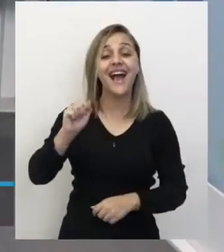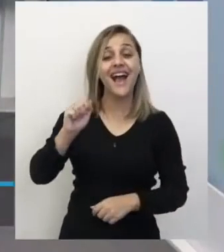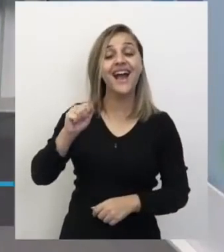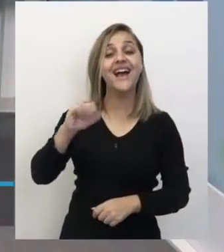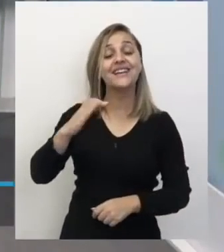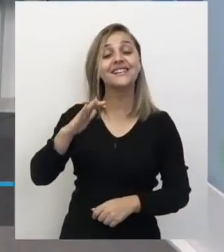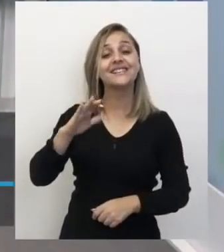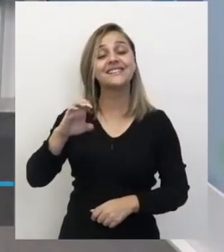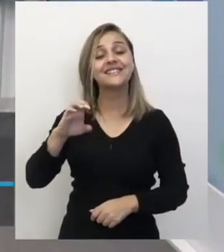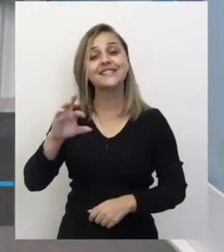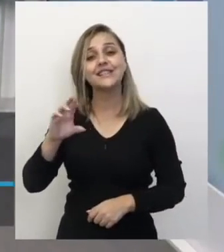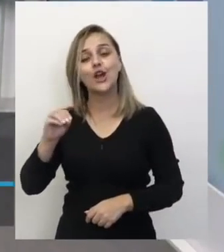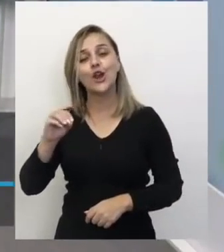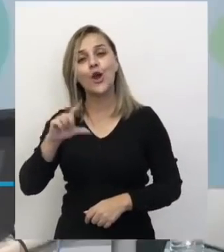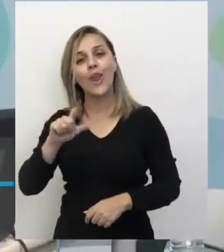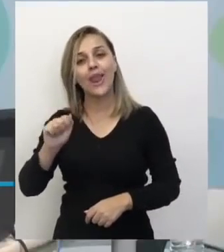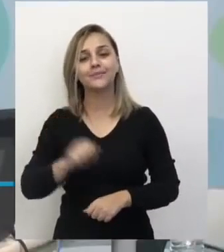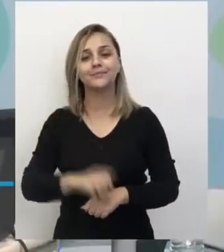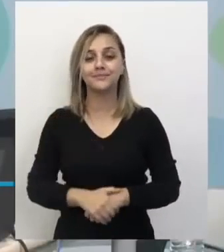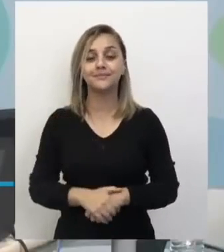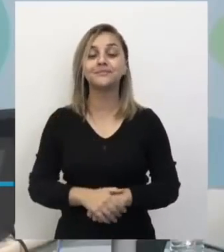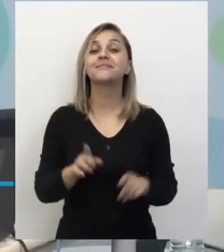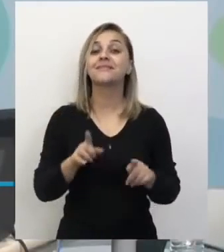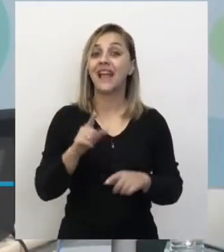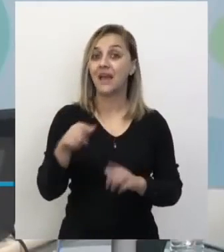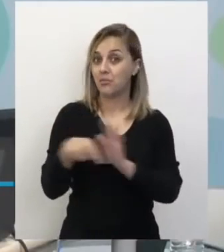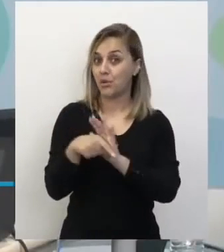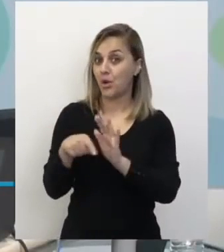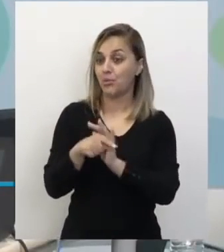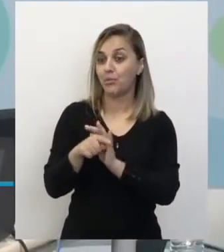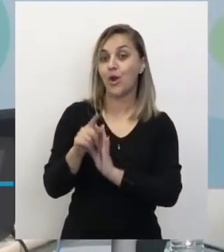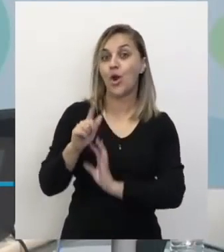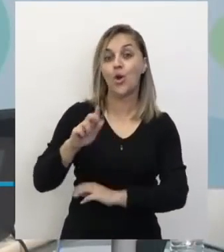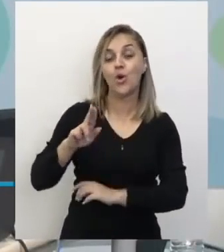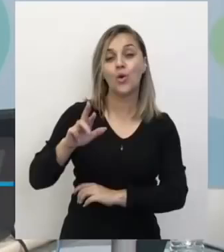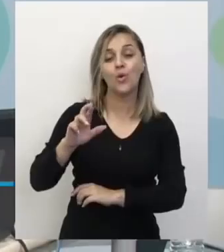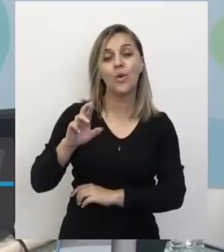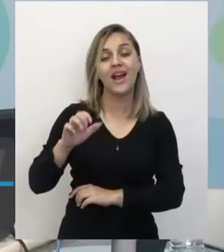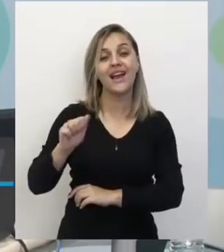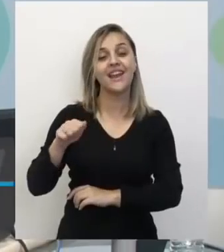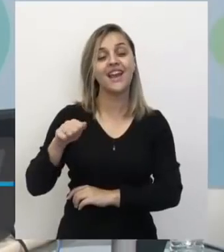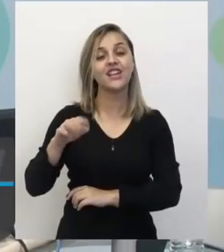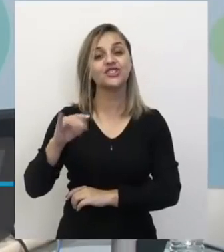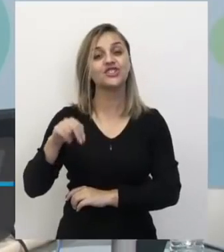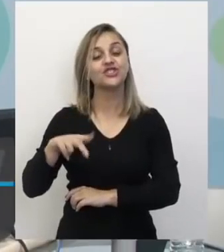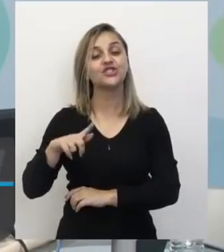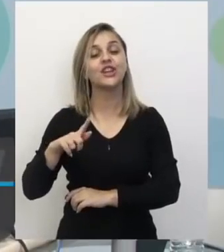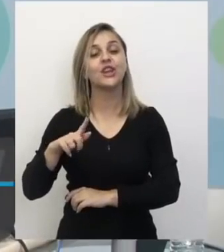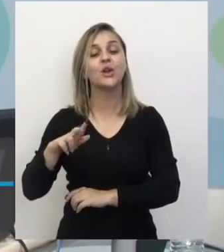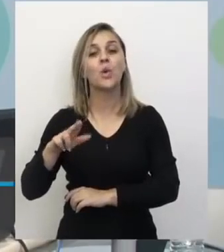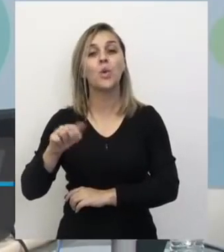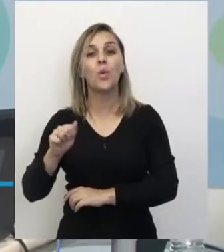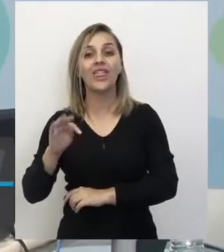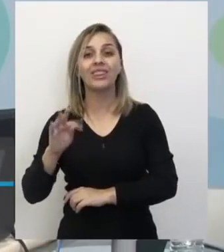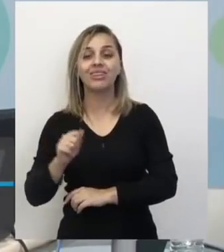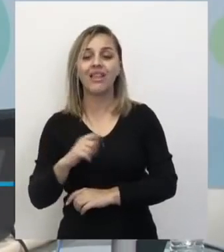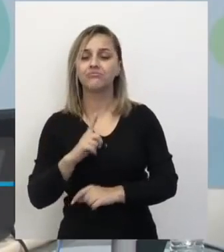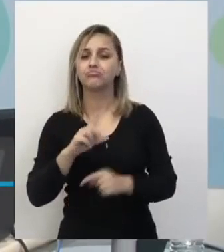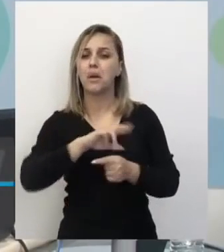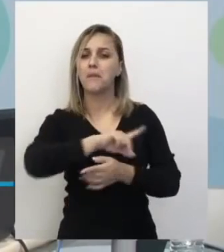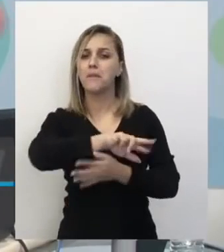bem. Guaratinguetá colocou banana, goiaba, jabuticaba, laranja e que mais?